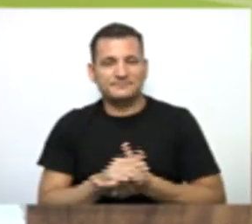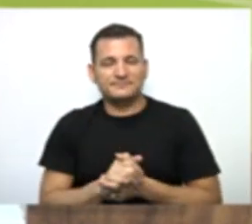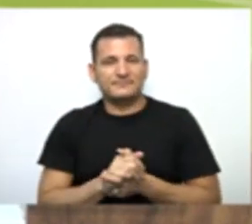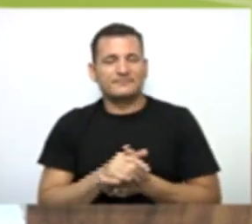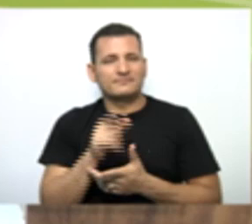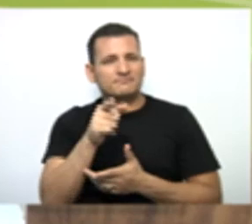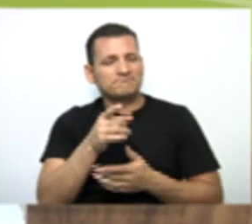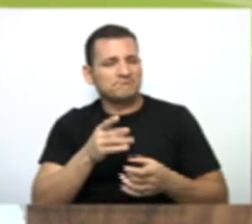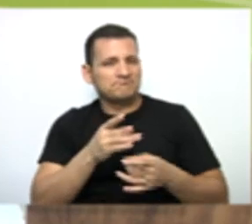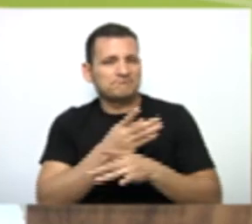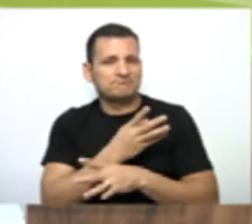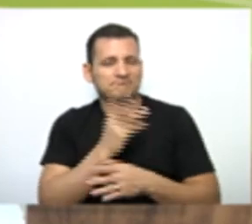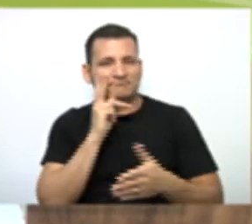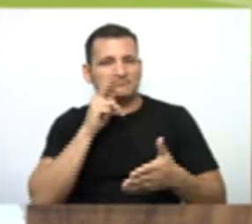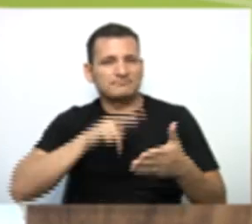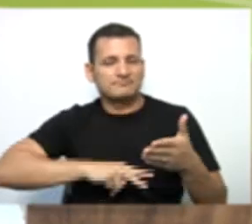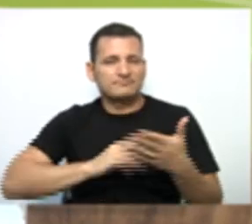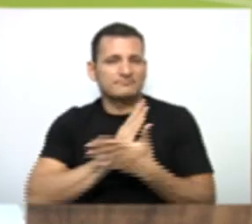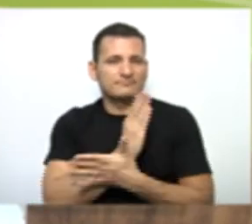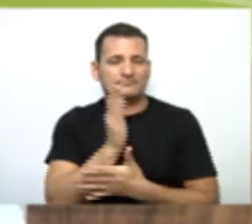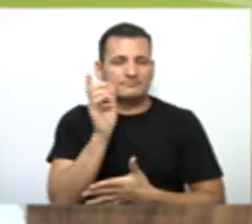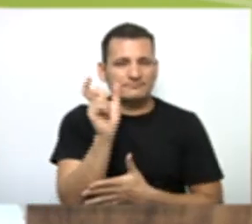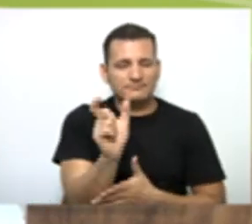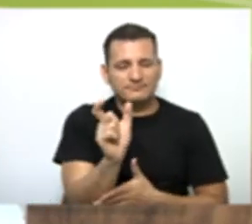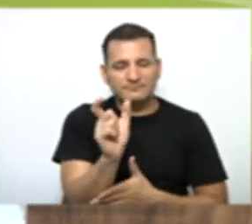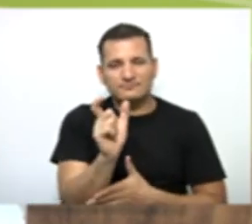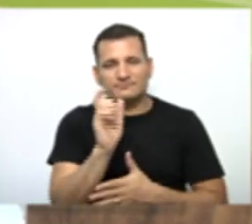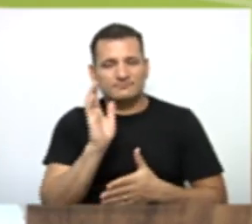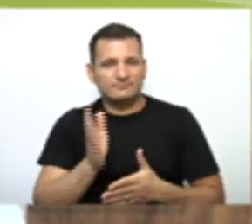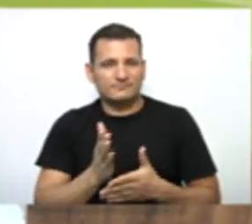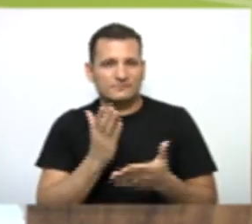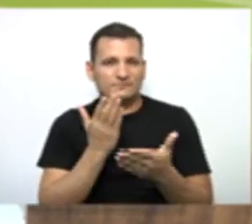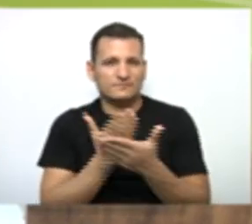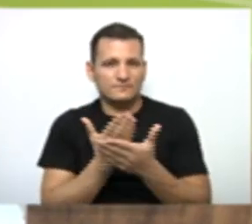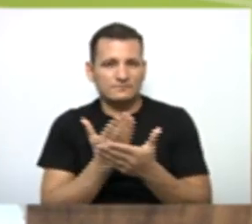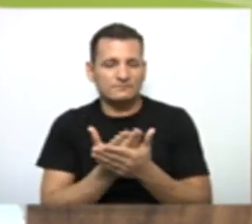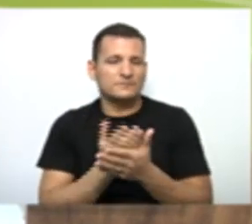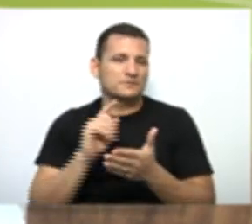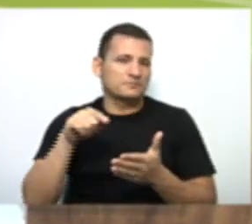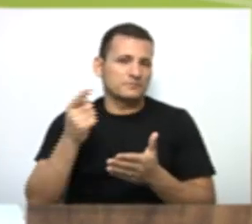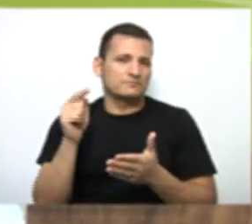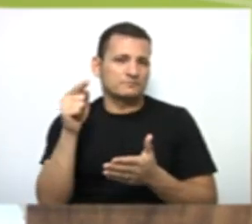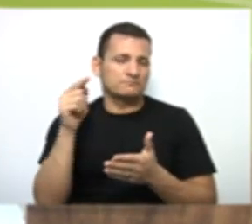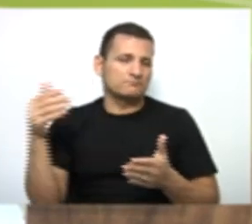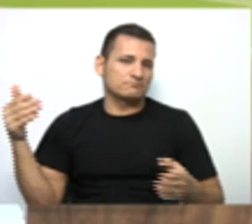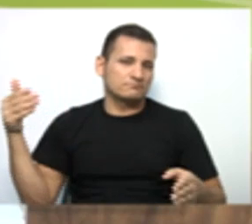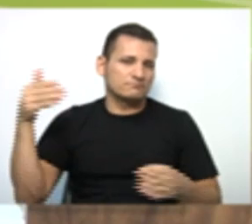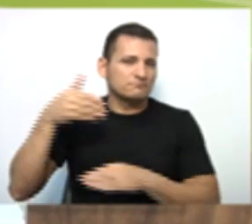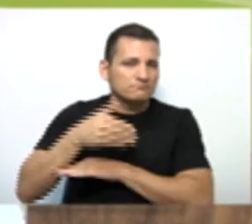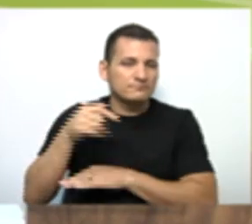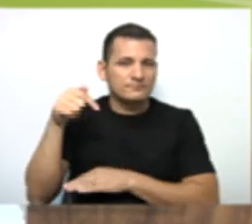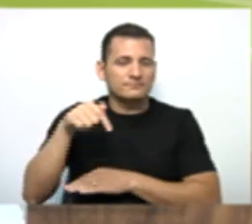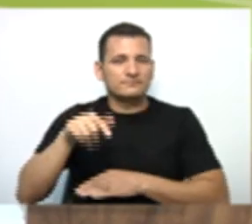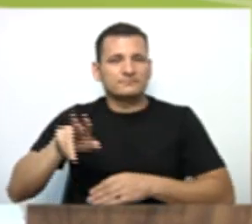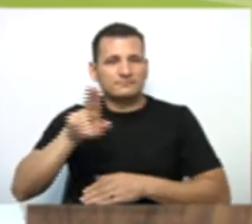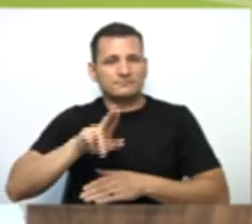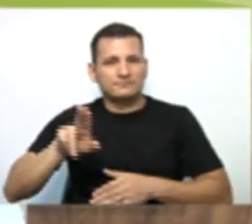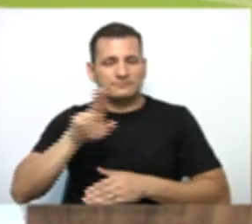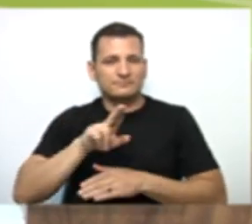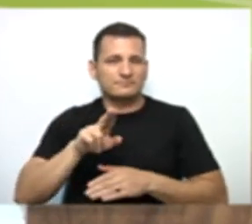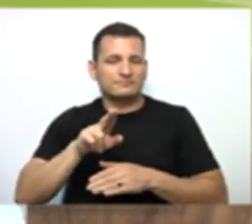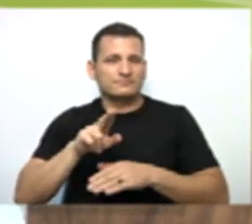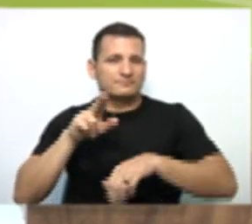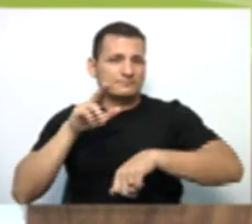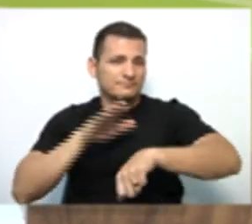já deu conta de ver alguns termos, já estudou, e aí você vem aqui, de fato, usar esse tempo